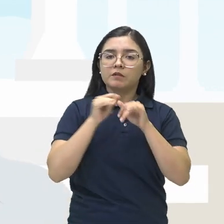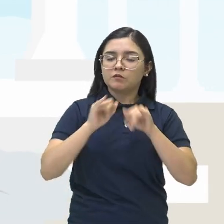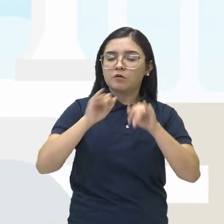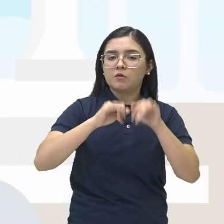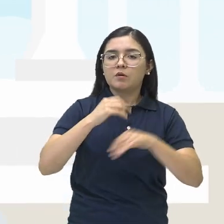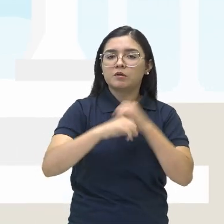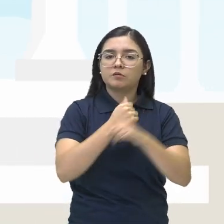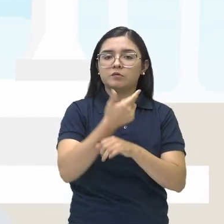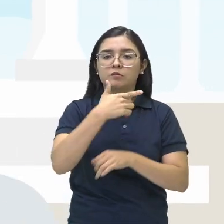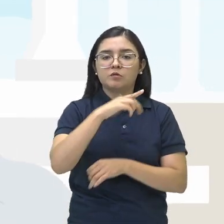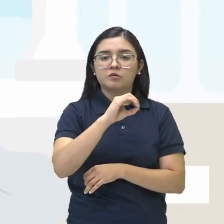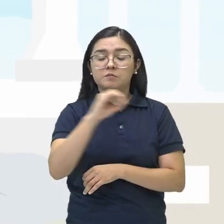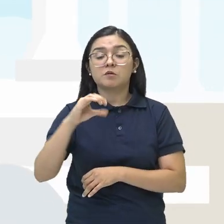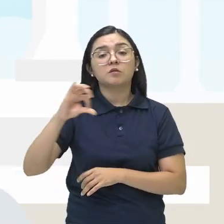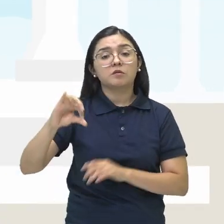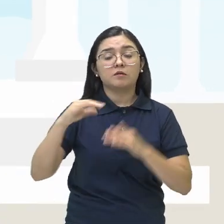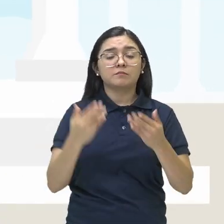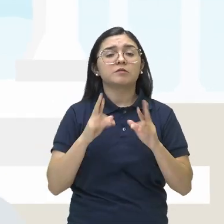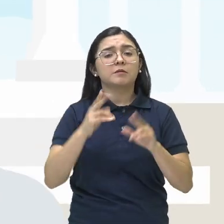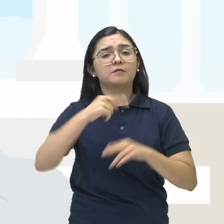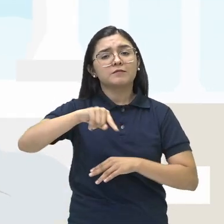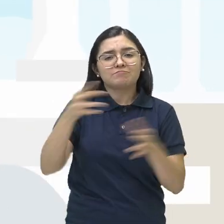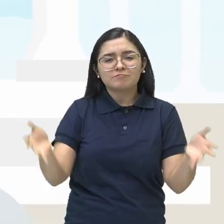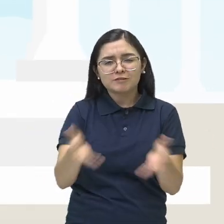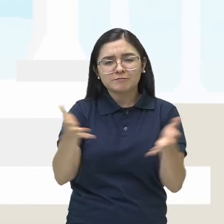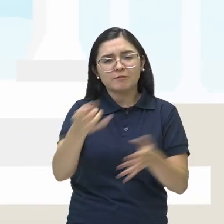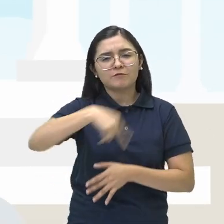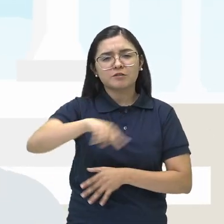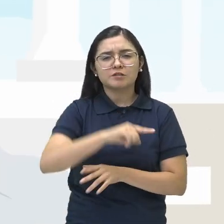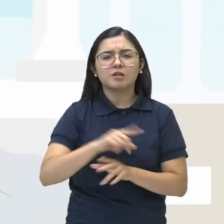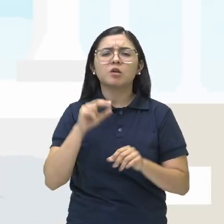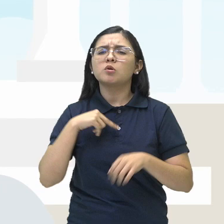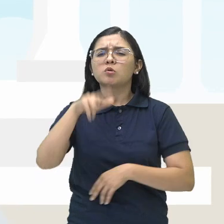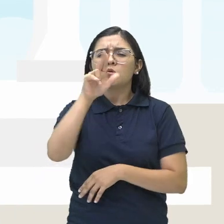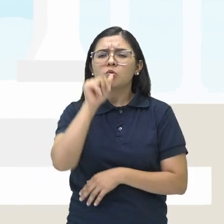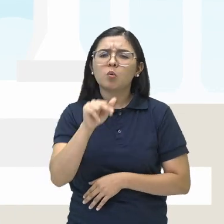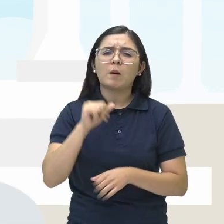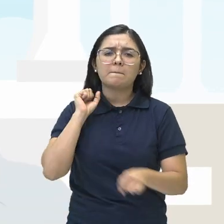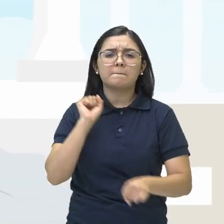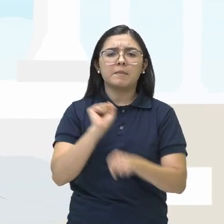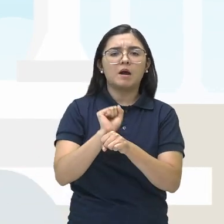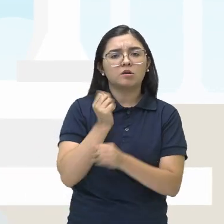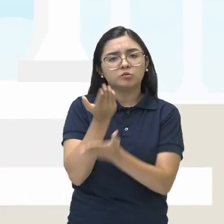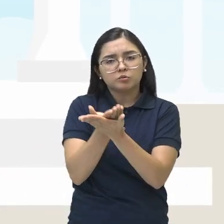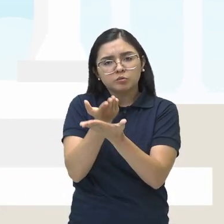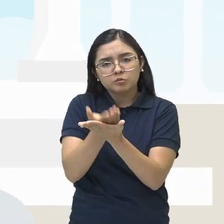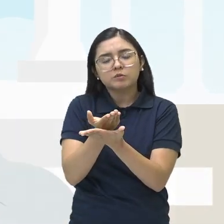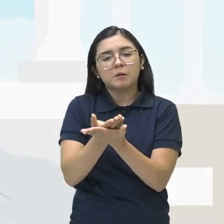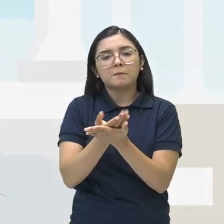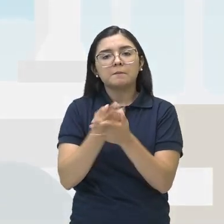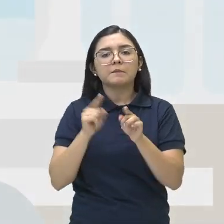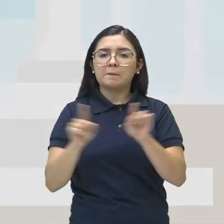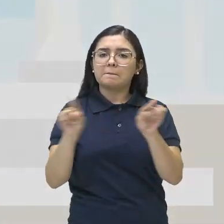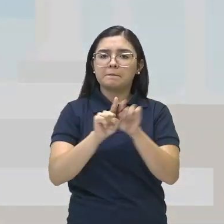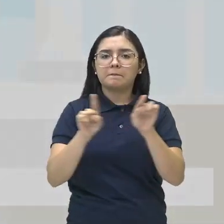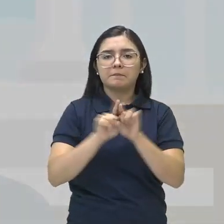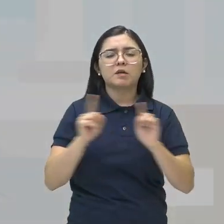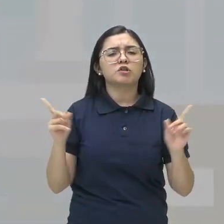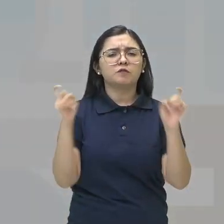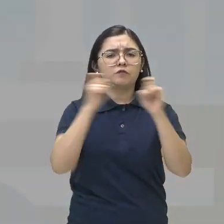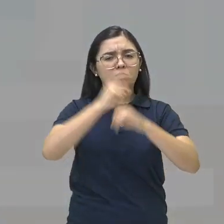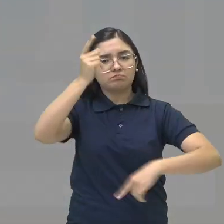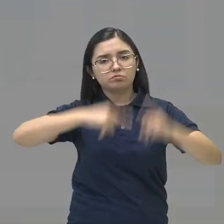Espero que a minha trajetória sirva de inspiração para que vocês nunca parem de buscar conhecimento e superem todas